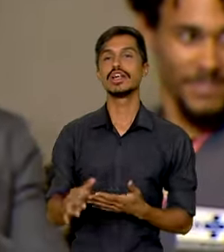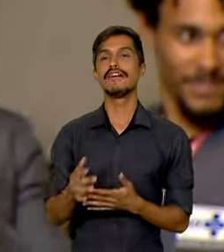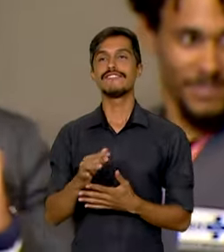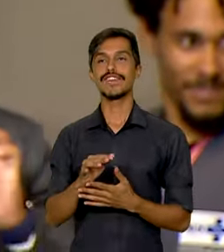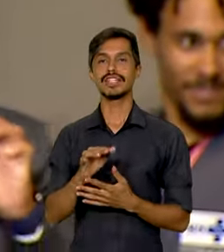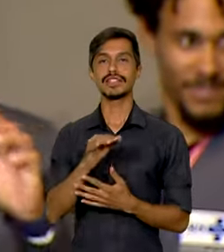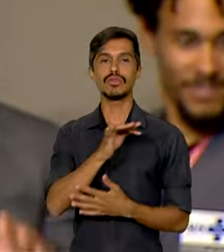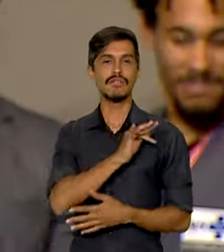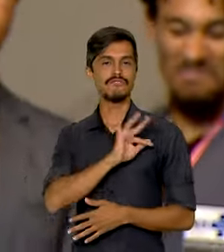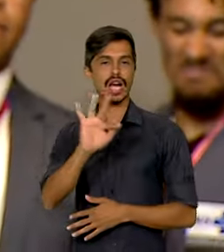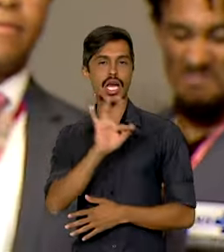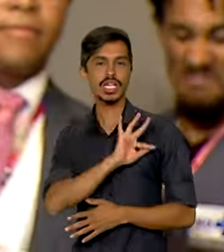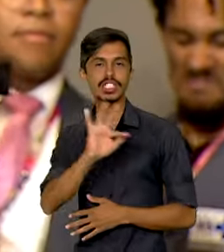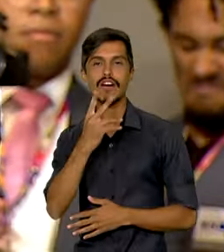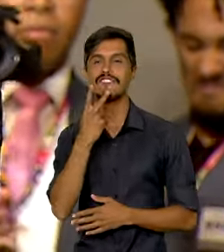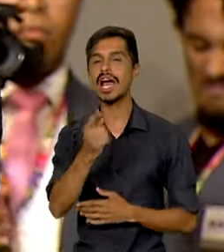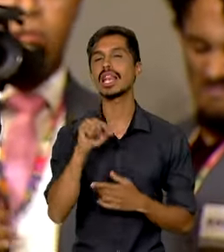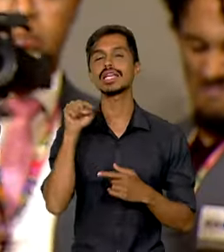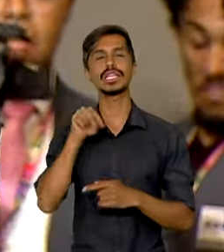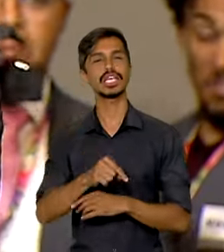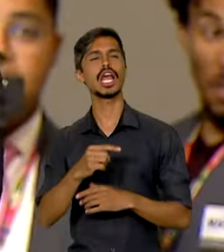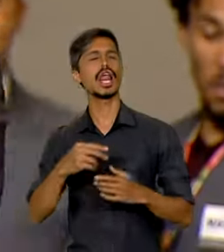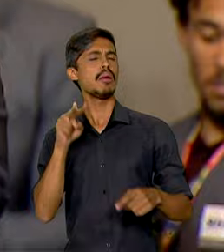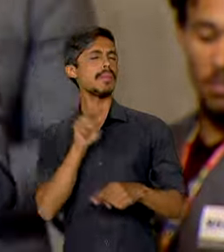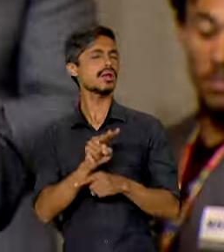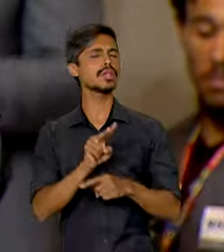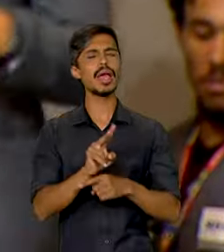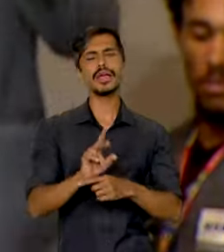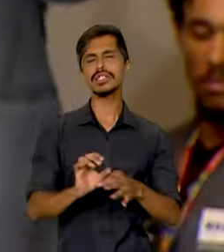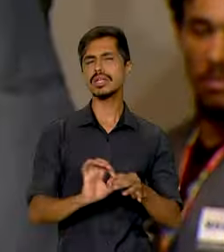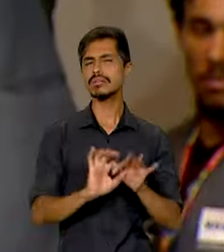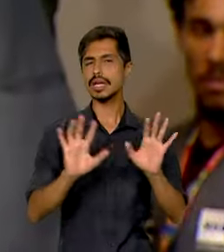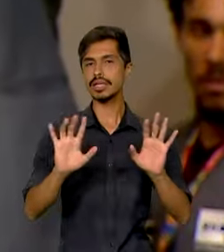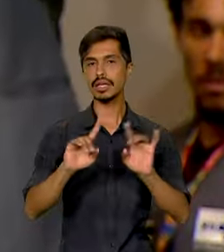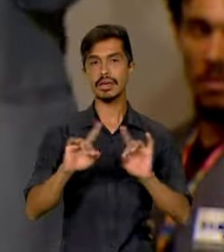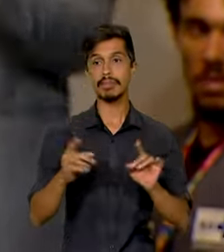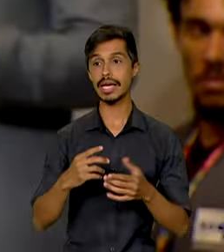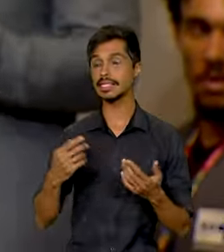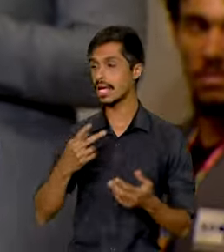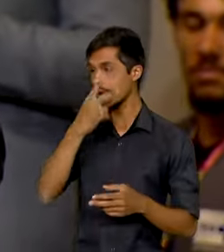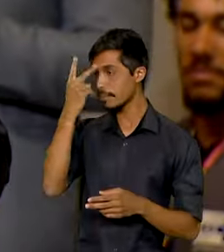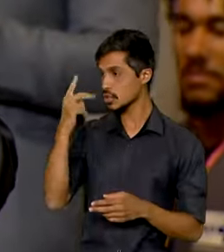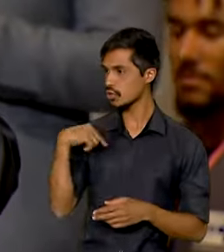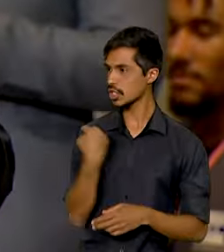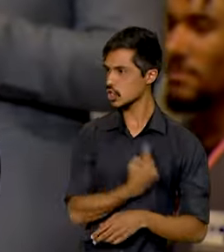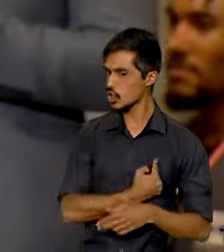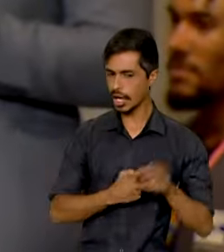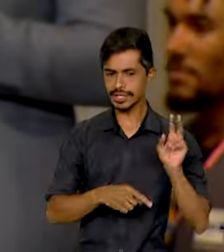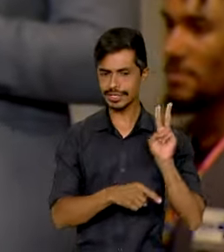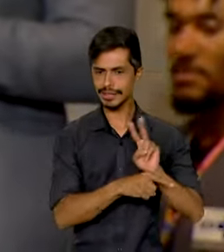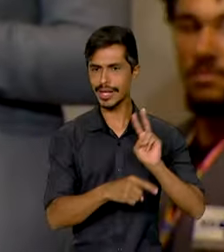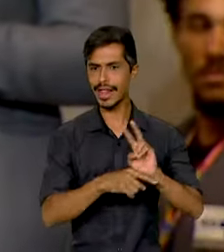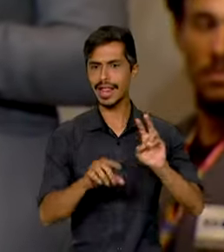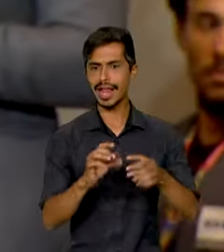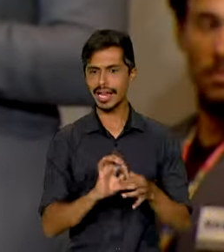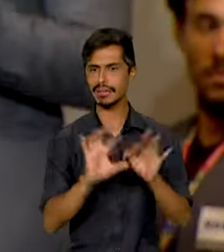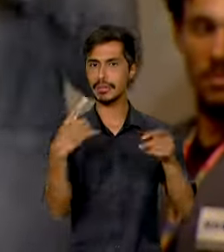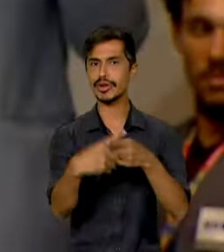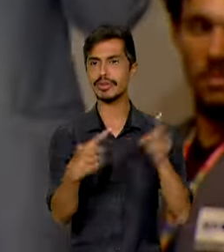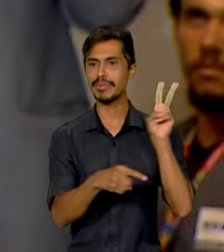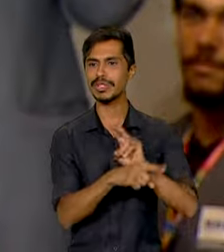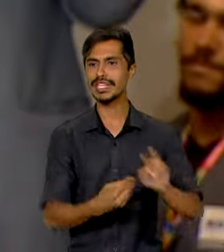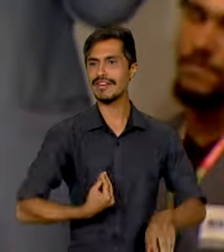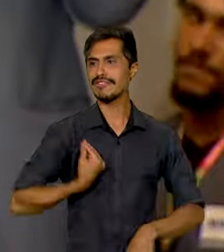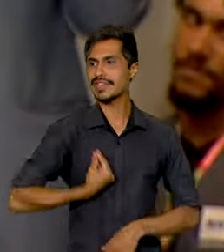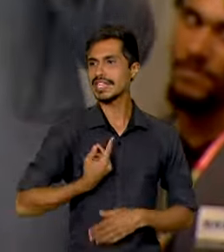diz defensora da liberdade. Na verdade, quem defende a liberdade somos nós, porque nós defendemos a vida. O que